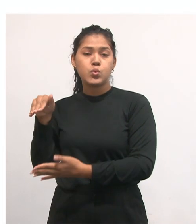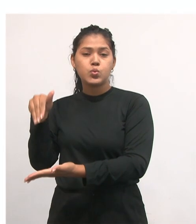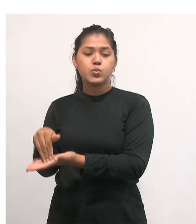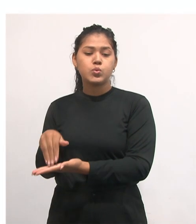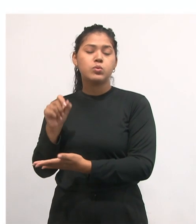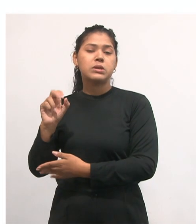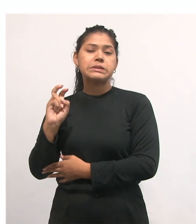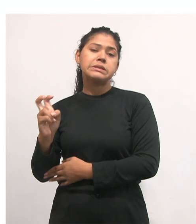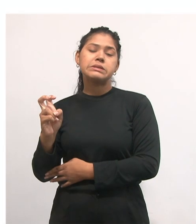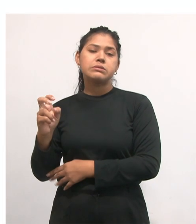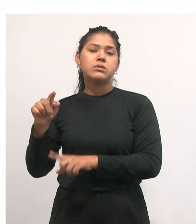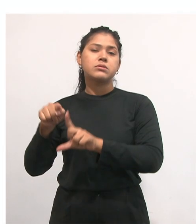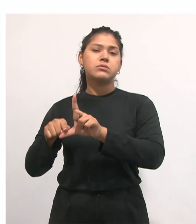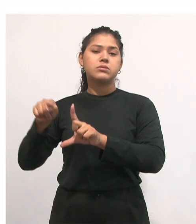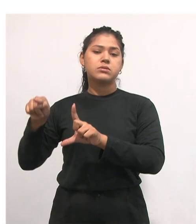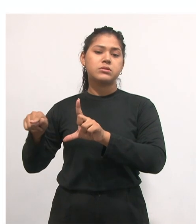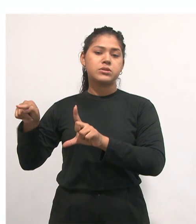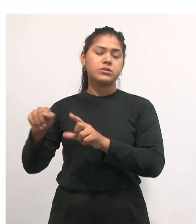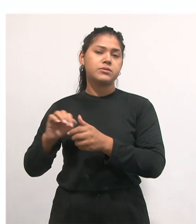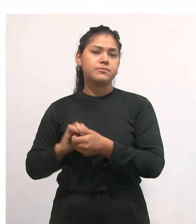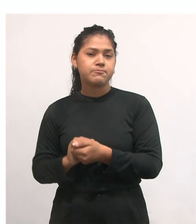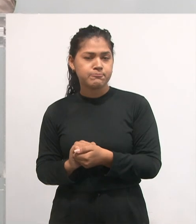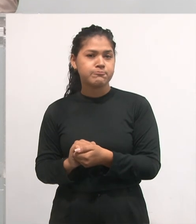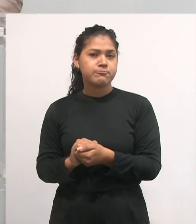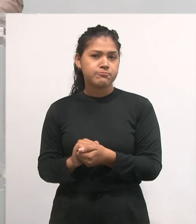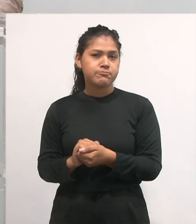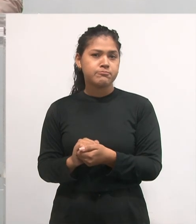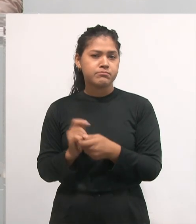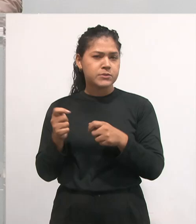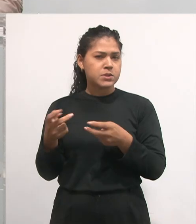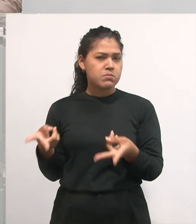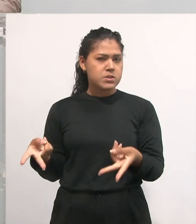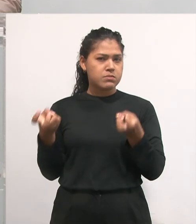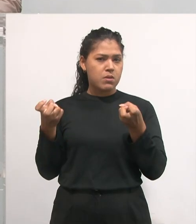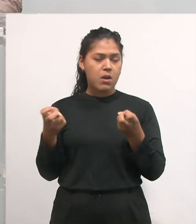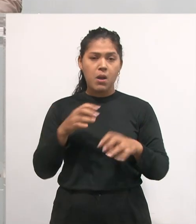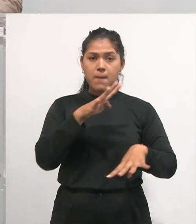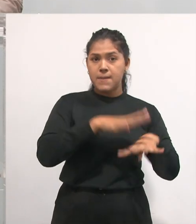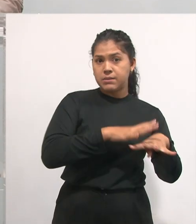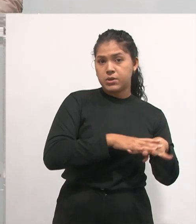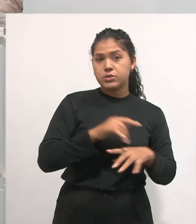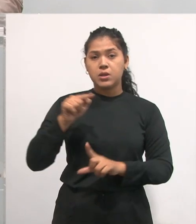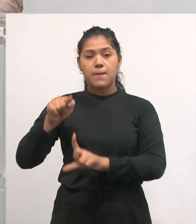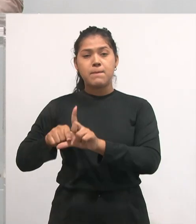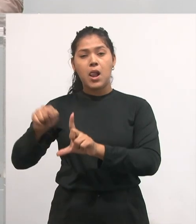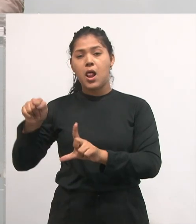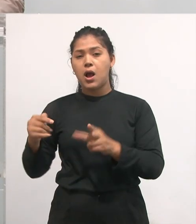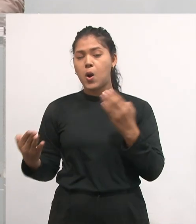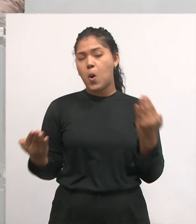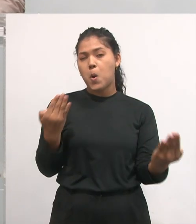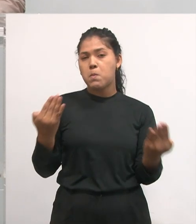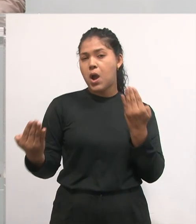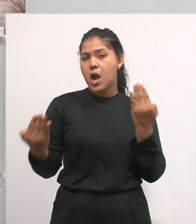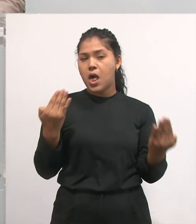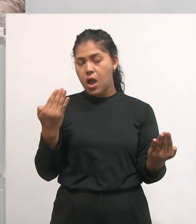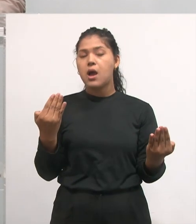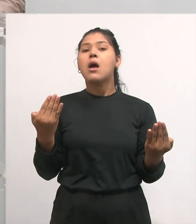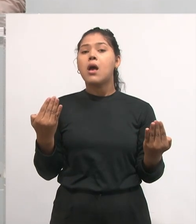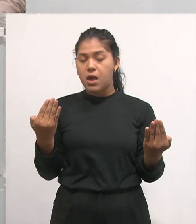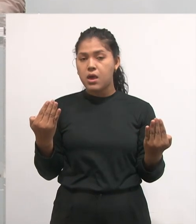tirou 5 em matemática. Vejam só que ali as nossas duas grandezas, as nossas duas